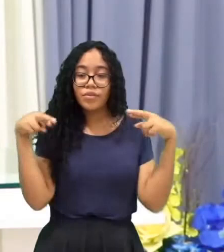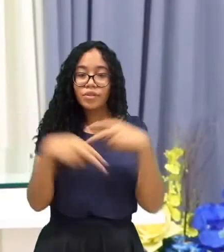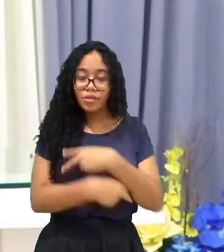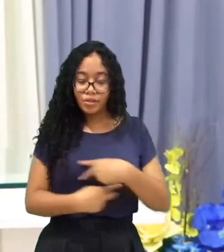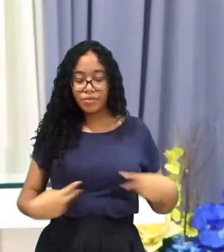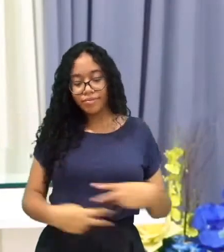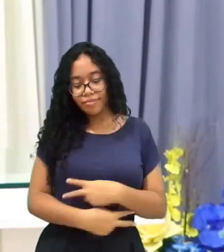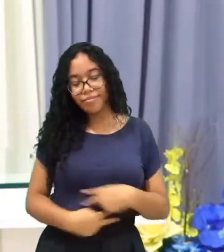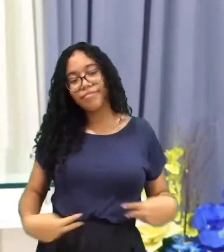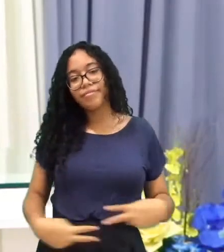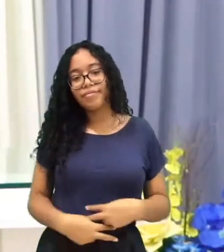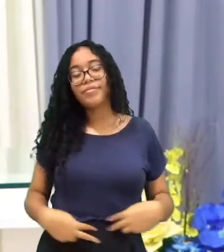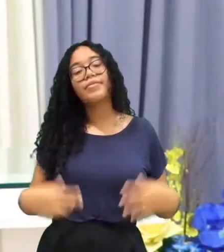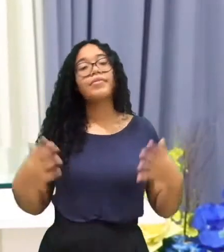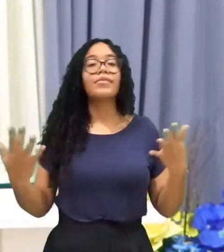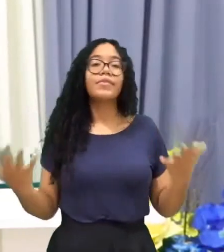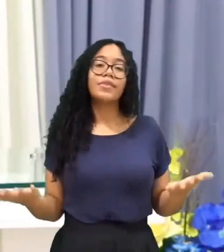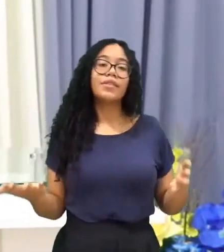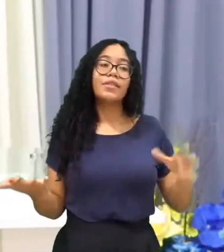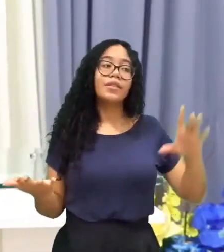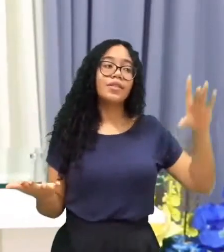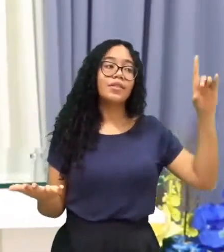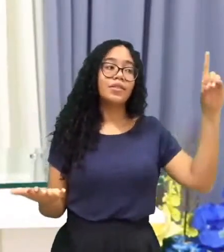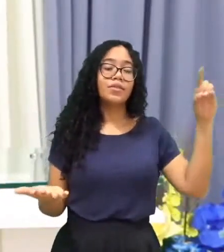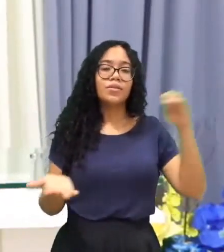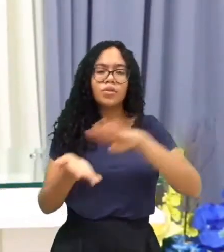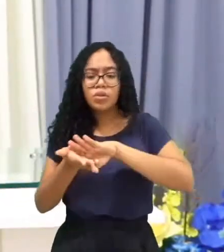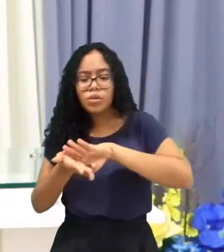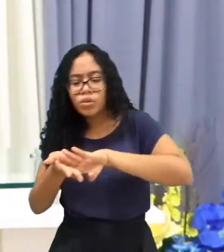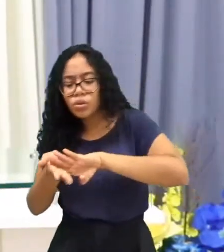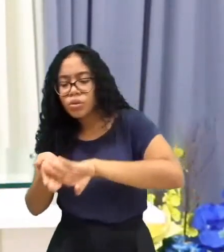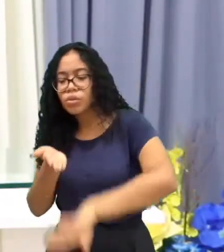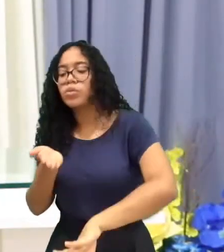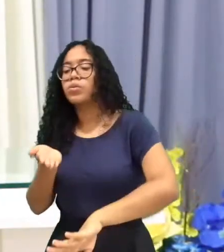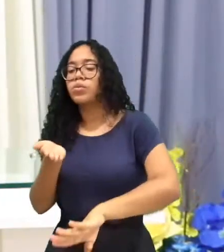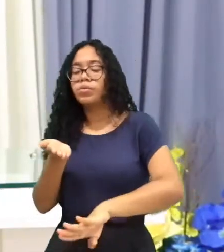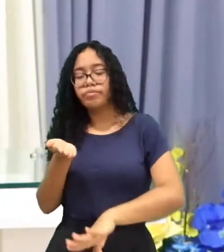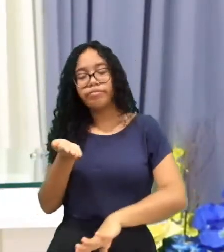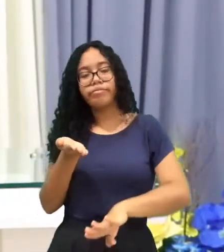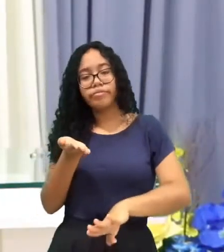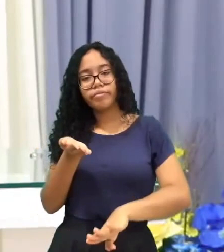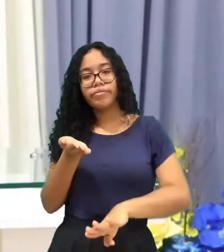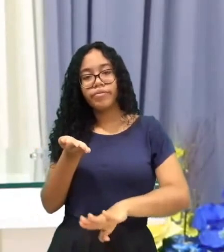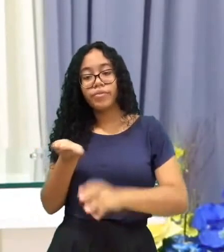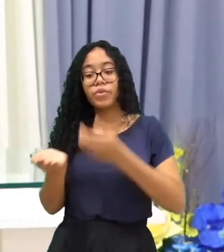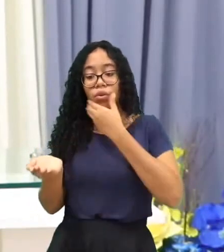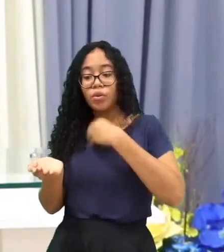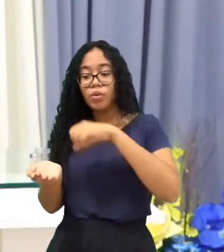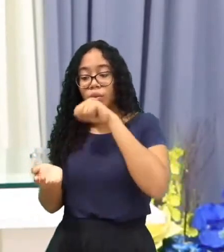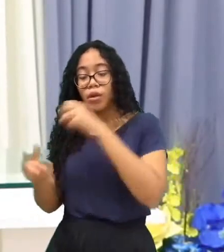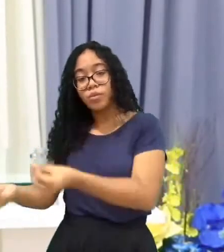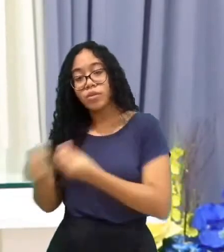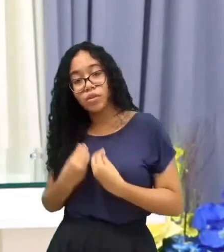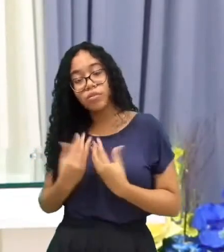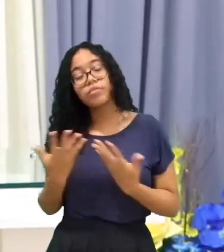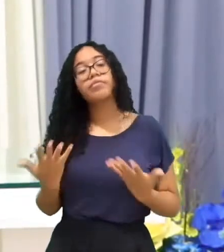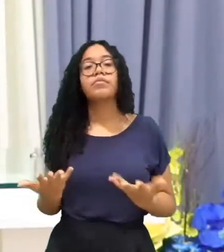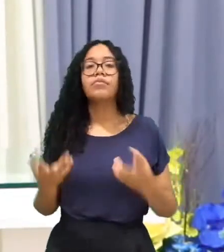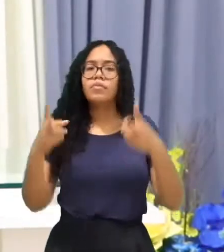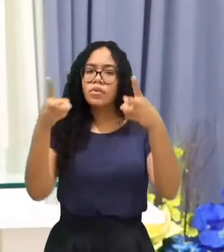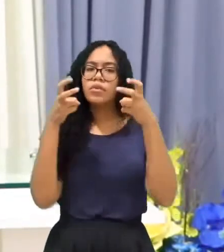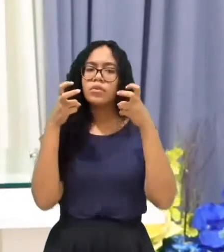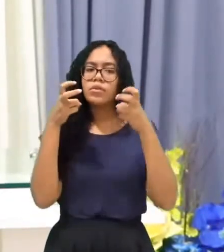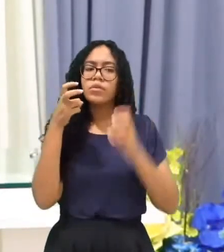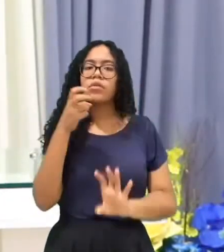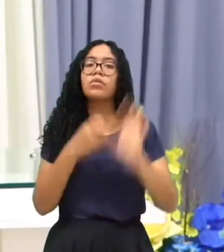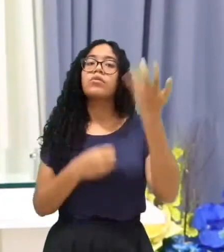Deus tirou o gado de vosso pai e me deu. Olha, irmão, o que estava acontecendo